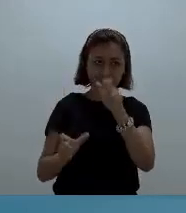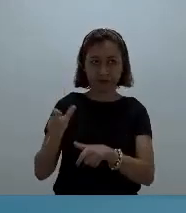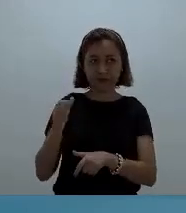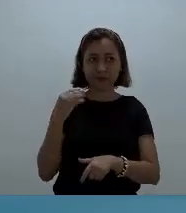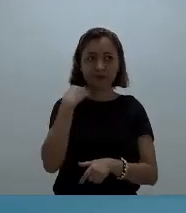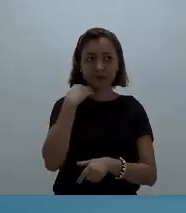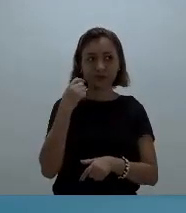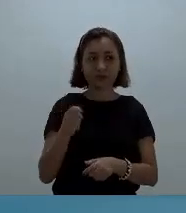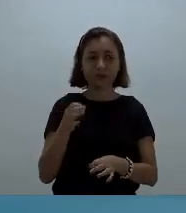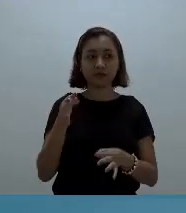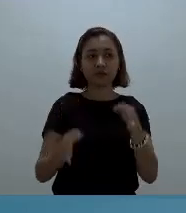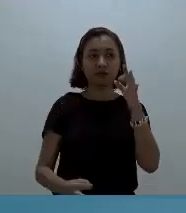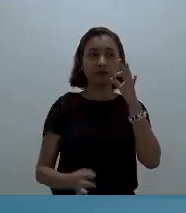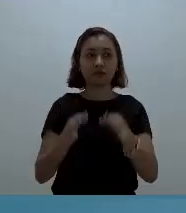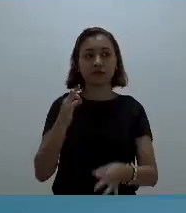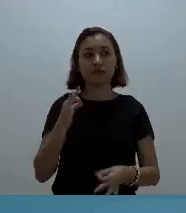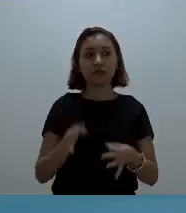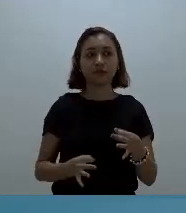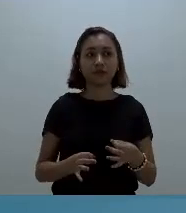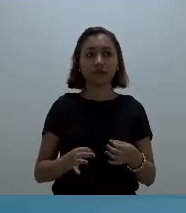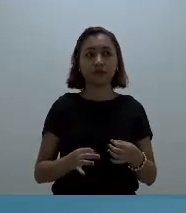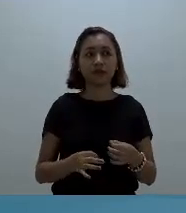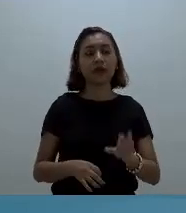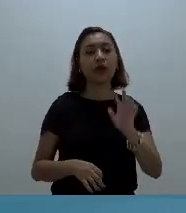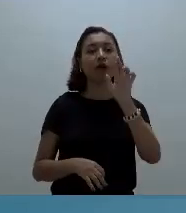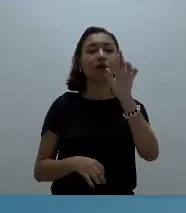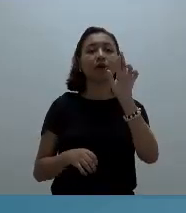o desembargador Luiz Gonzaga Neto,